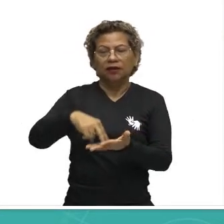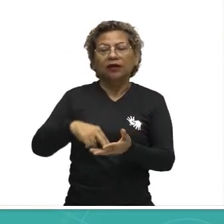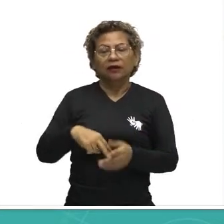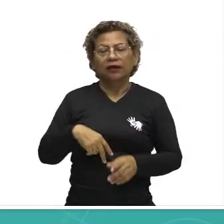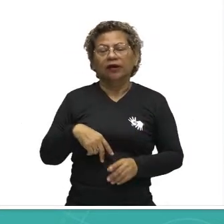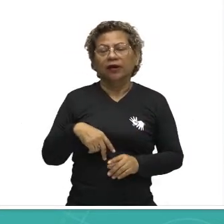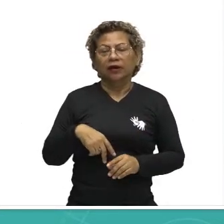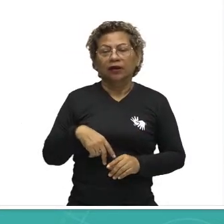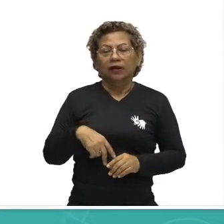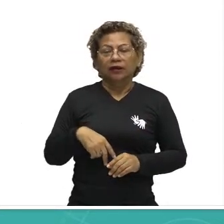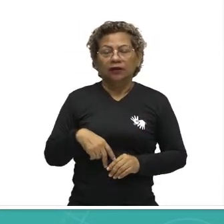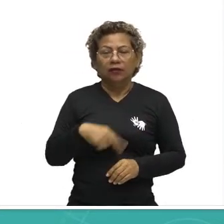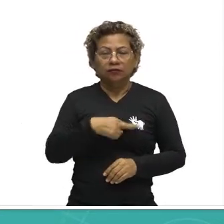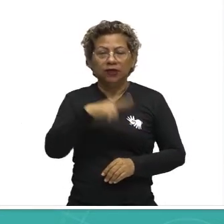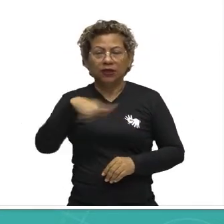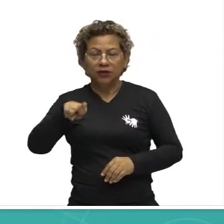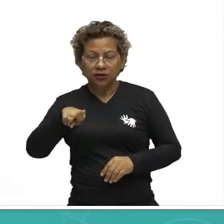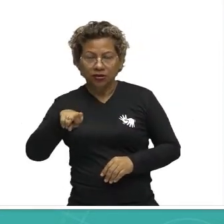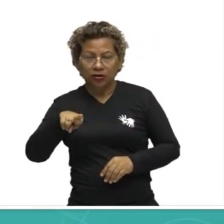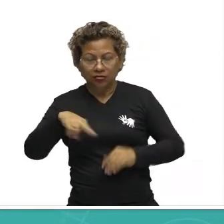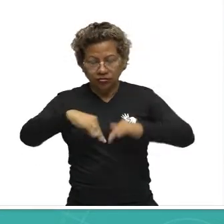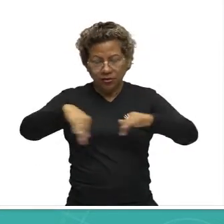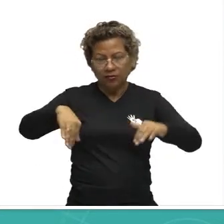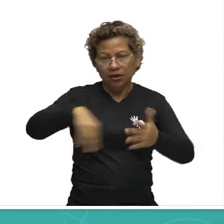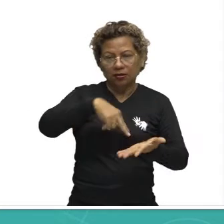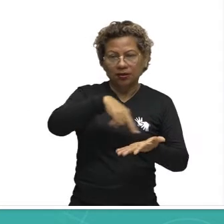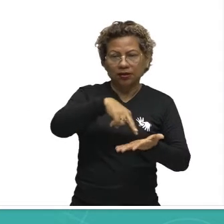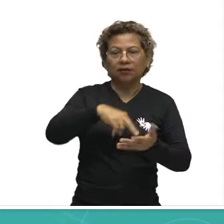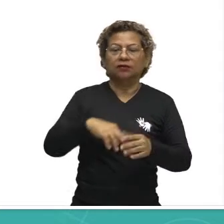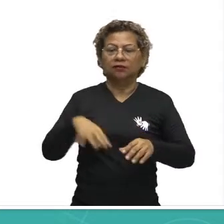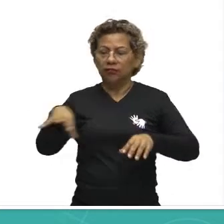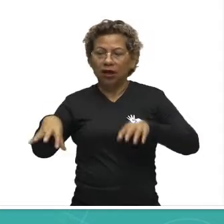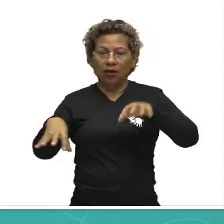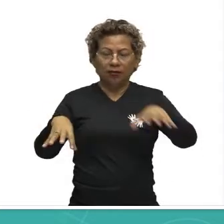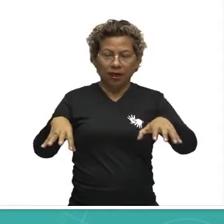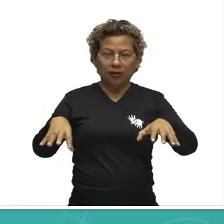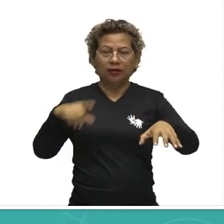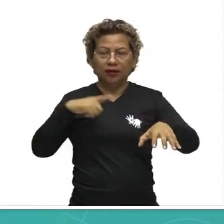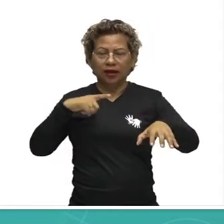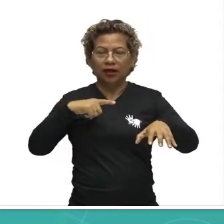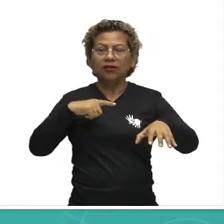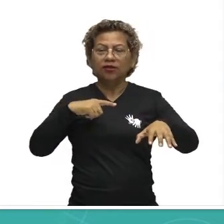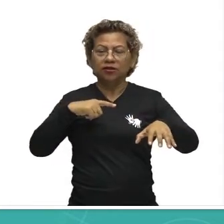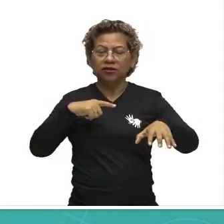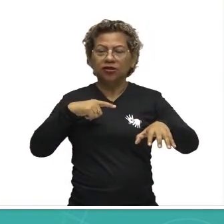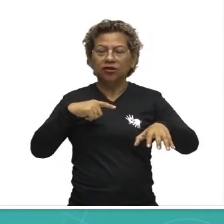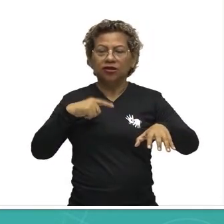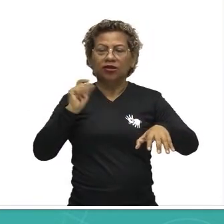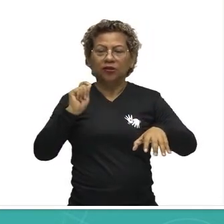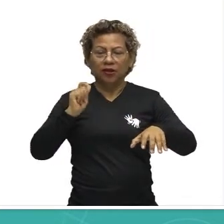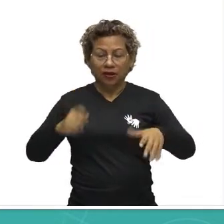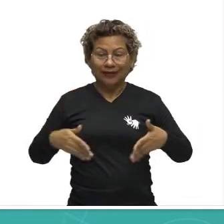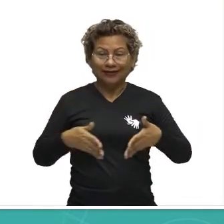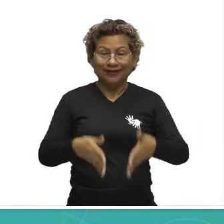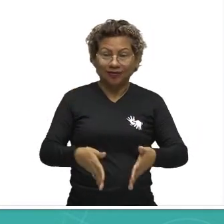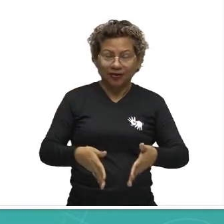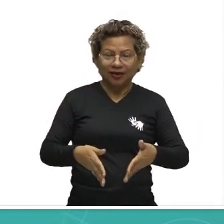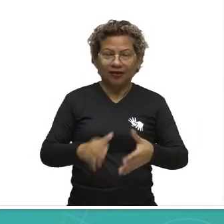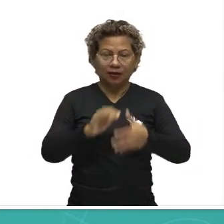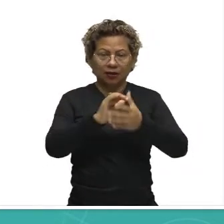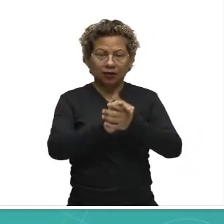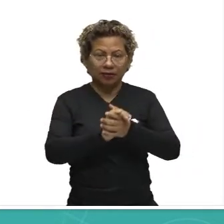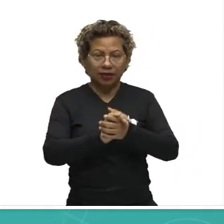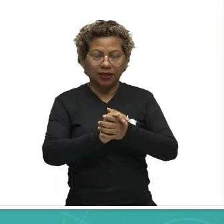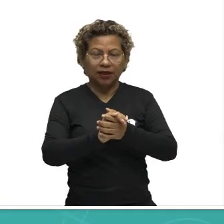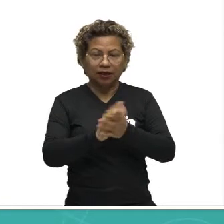religiosa separou-se da dança. A dança presidia todos os acontecimentos: nascimento, casamento,